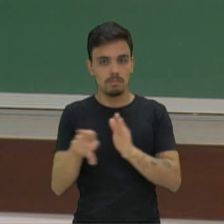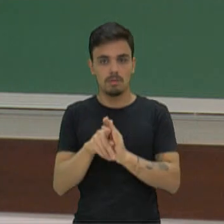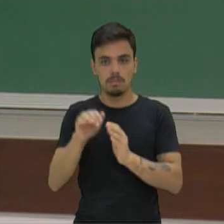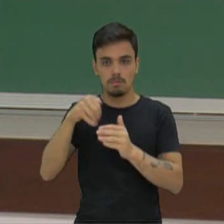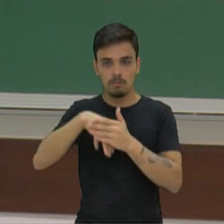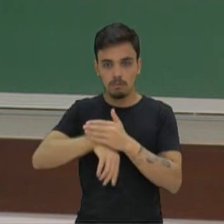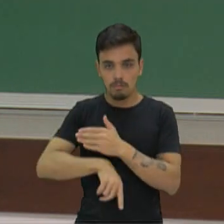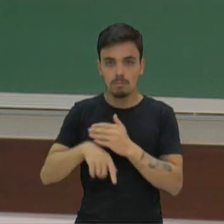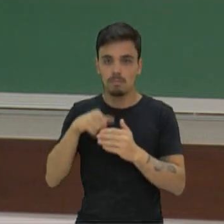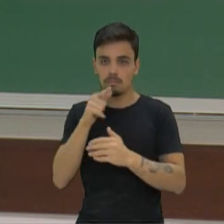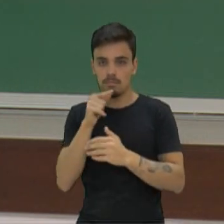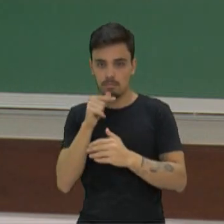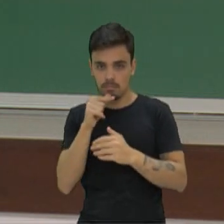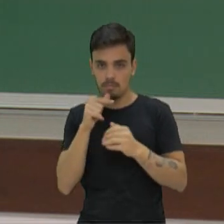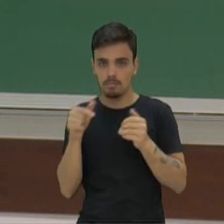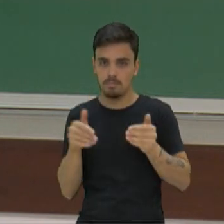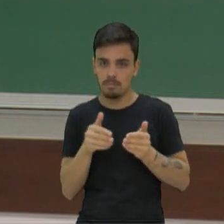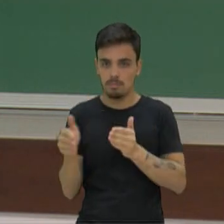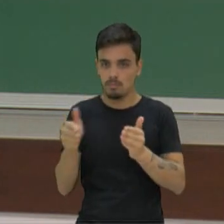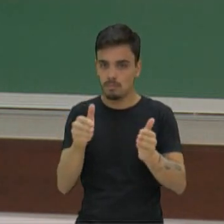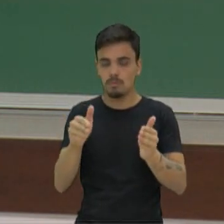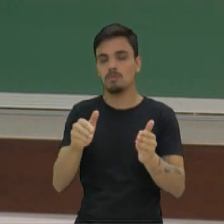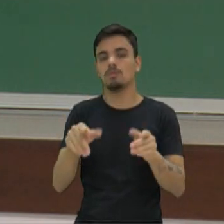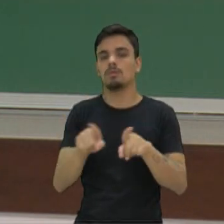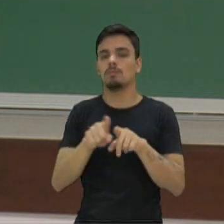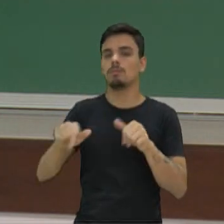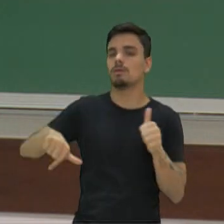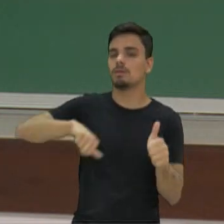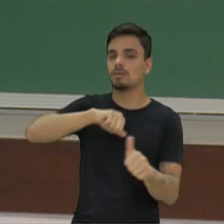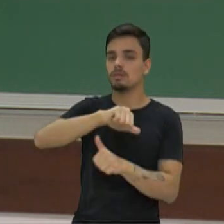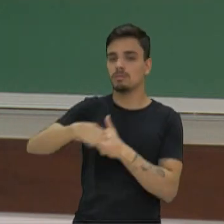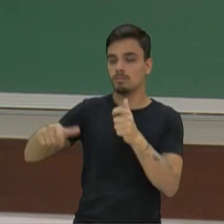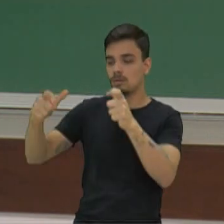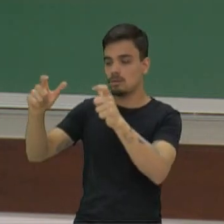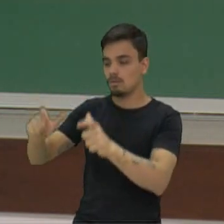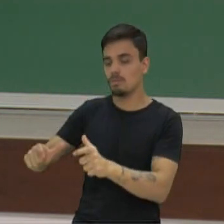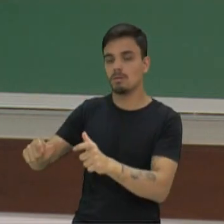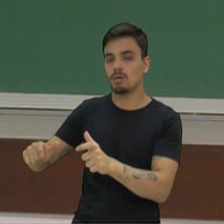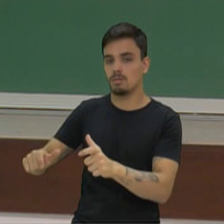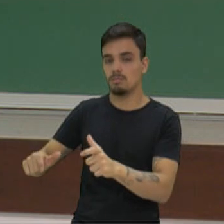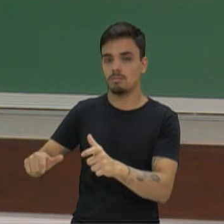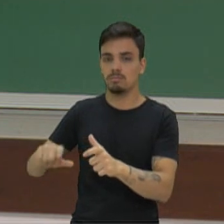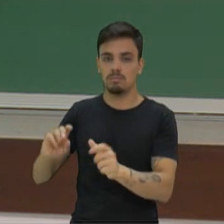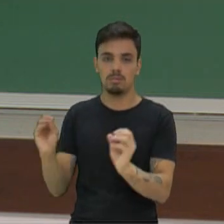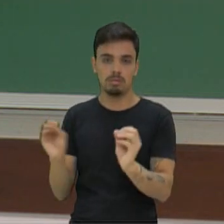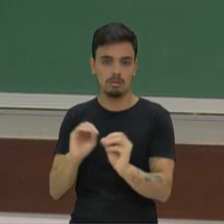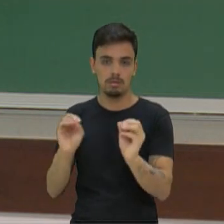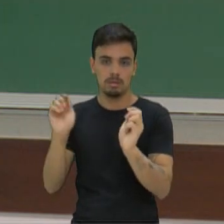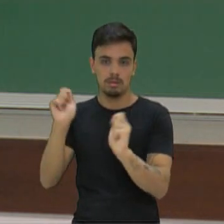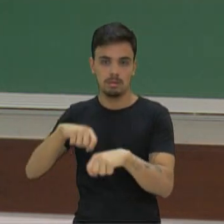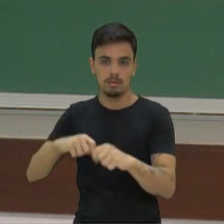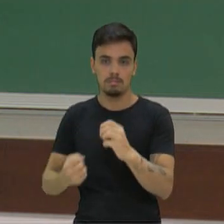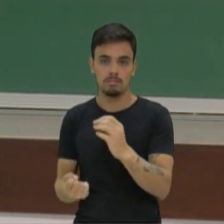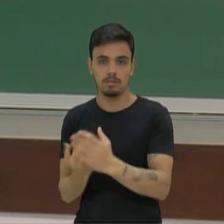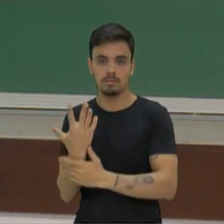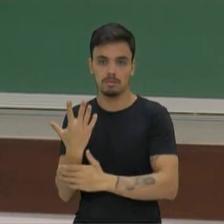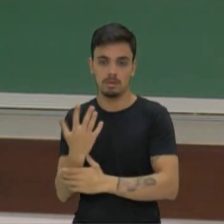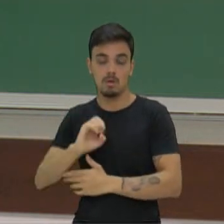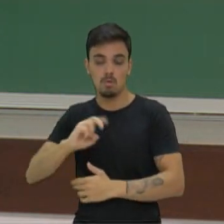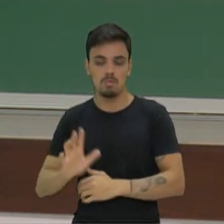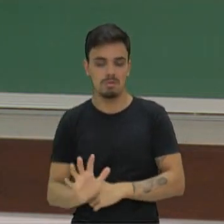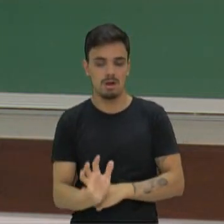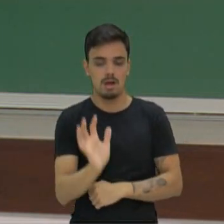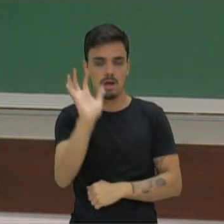vai transformar aquela propriedade em uma propriedade estéril, sem produção. Ou muito caro para produzir